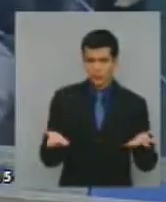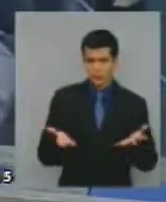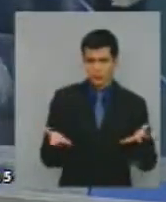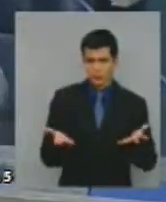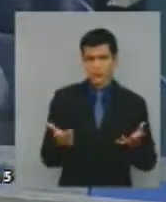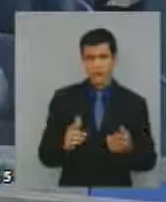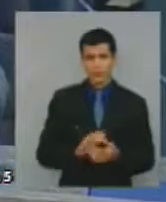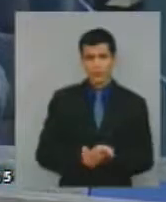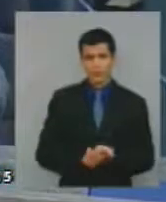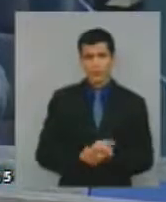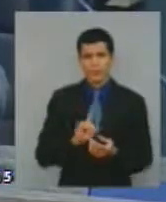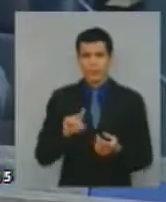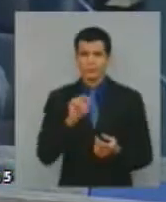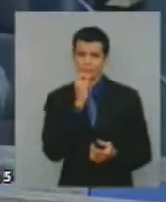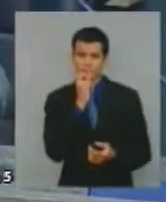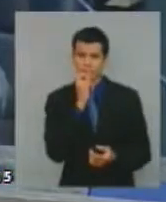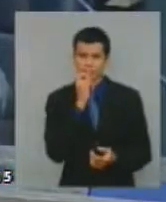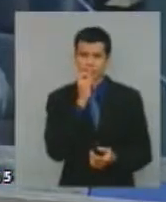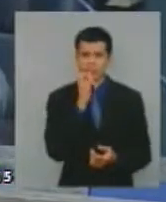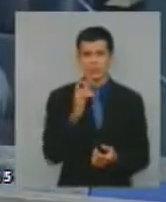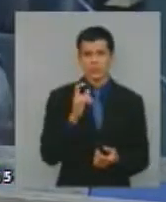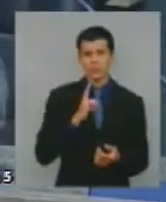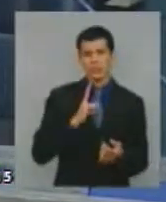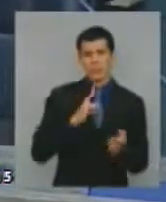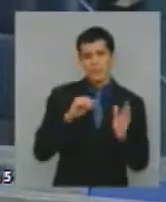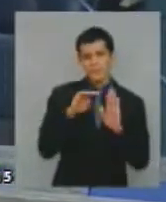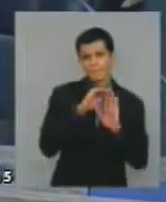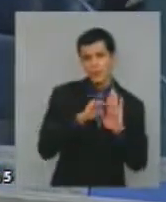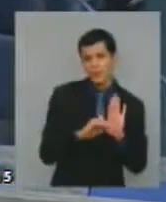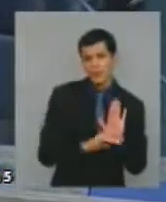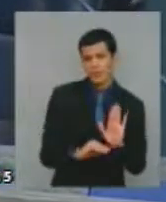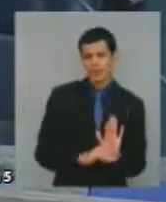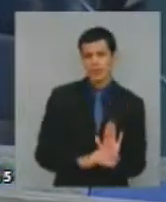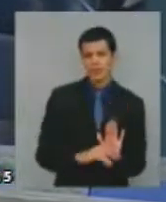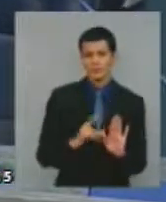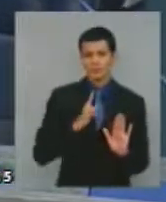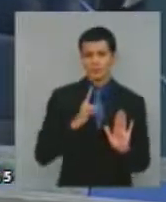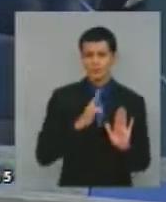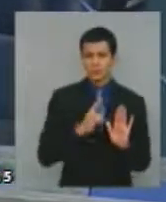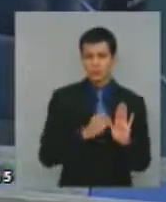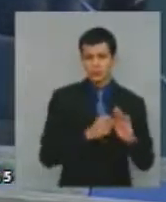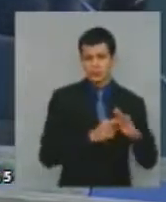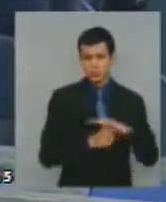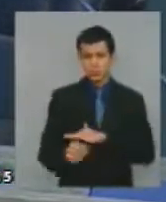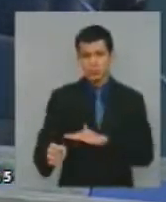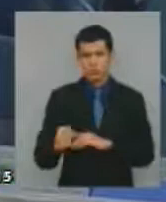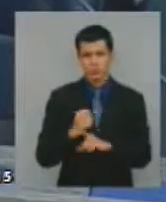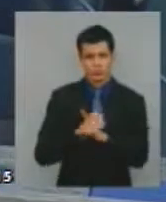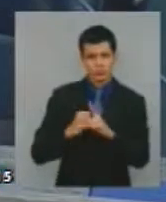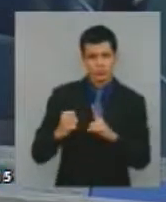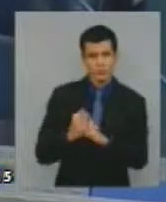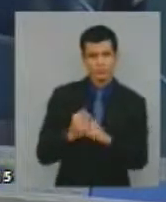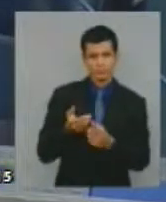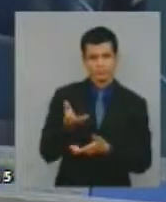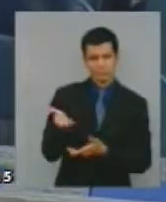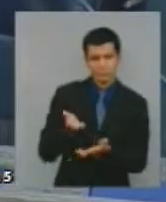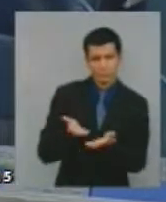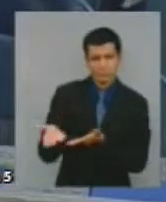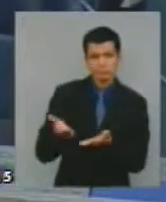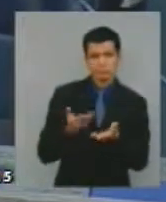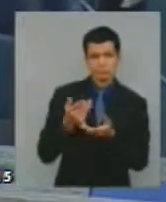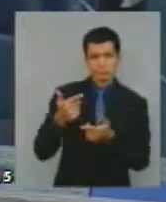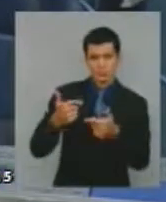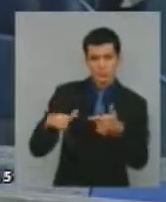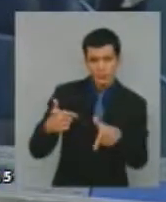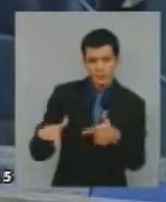programas que começaram com o Carlos Lavô, e que foram implementados, as políticas sociais do governo, e tem que se dizer também, ali foi um método